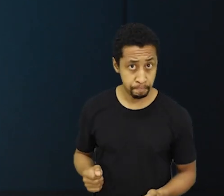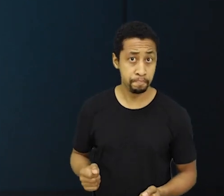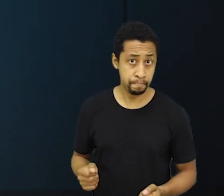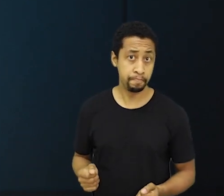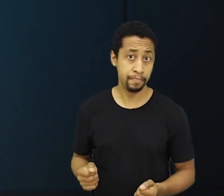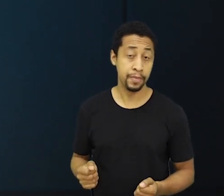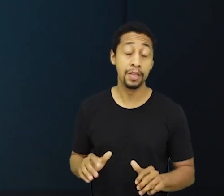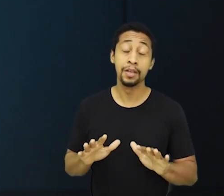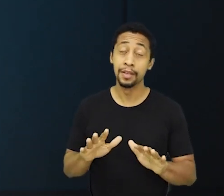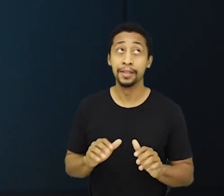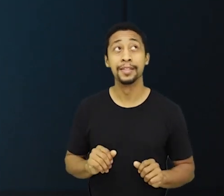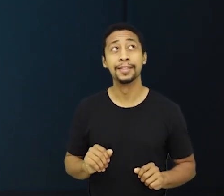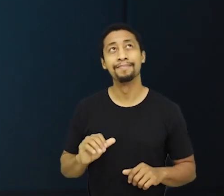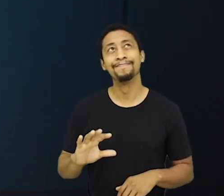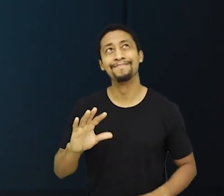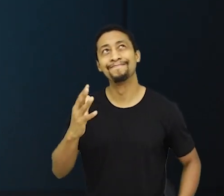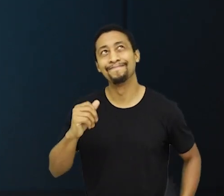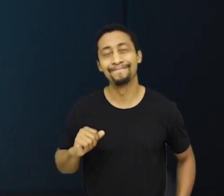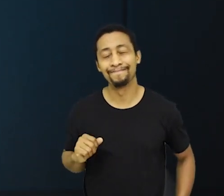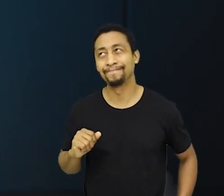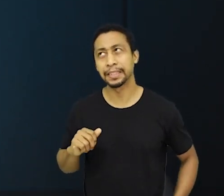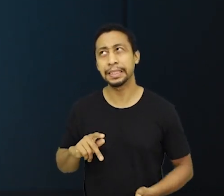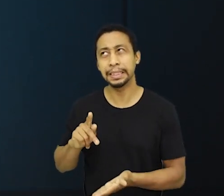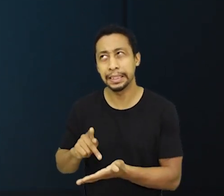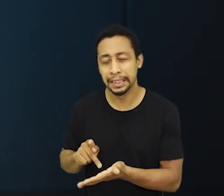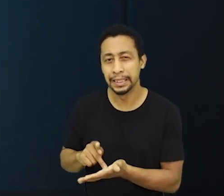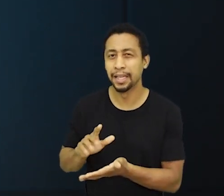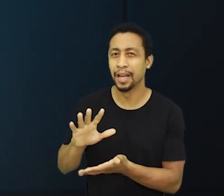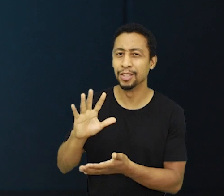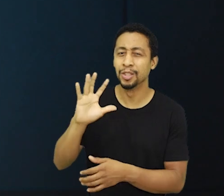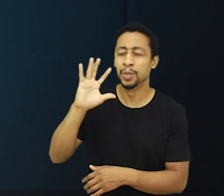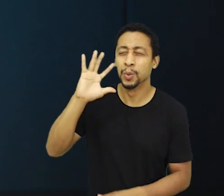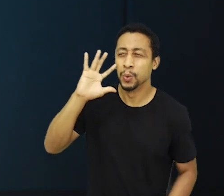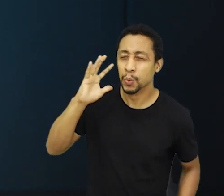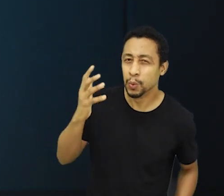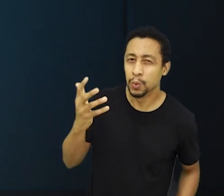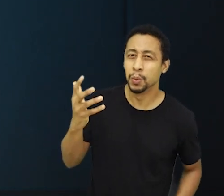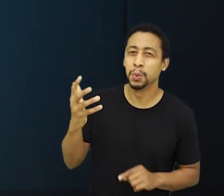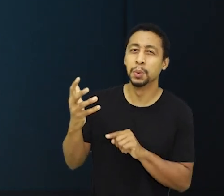Isso seria, na verdade, uma solução